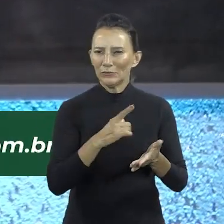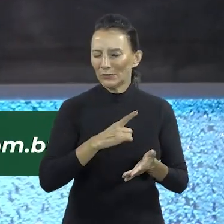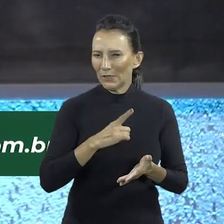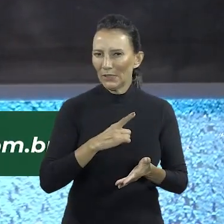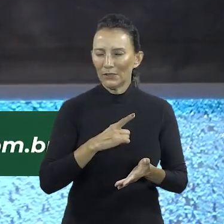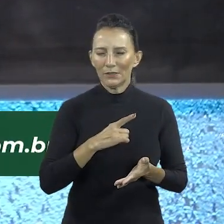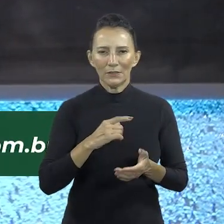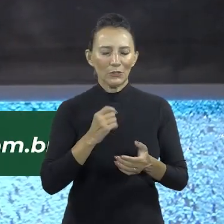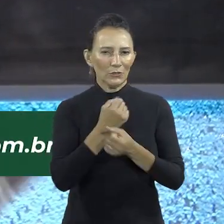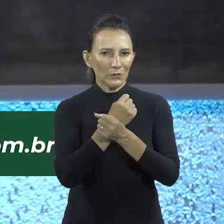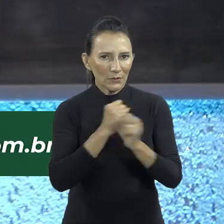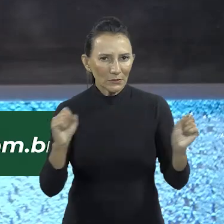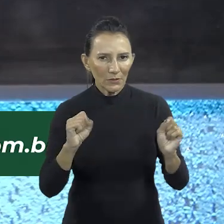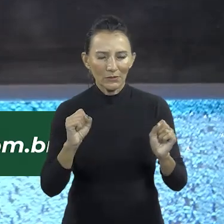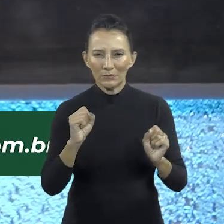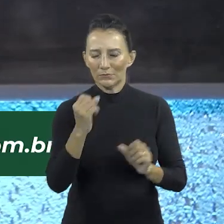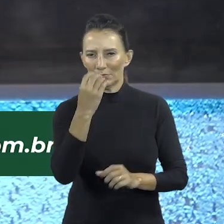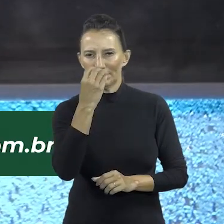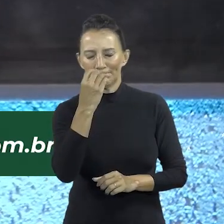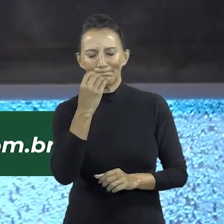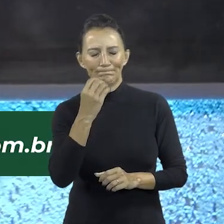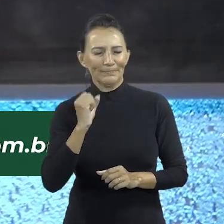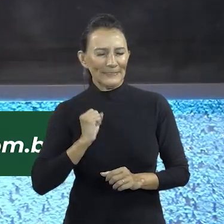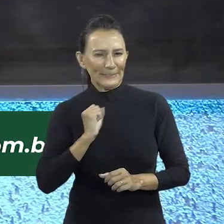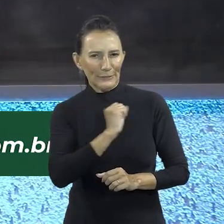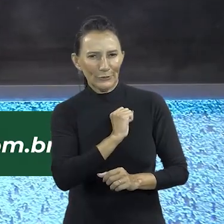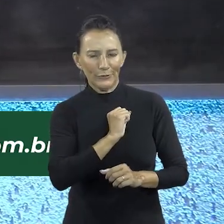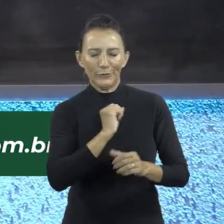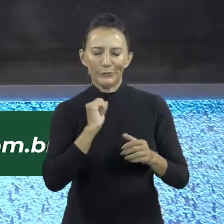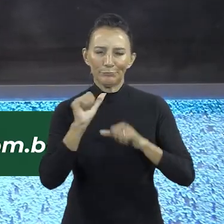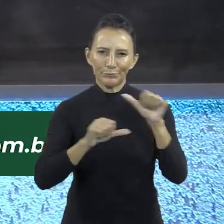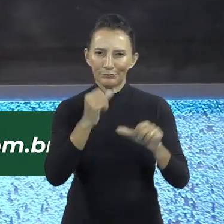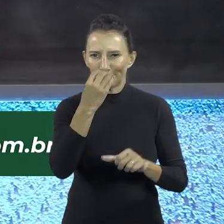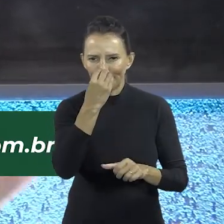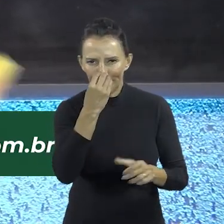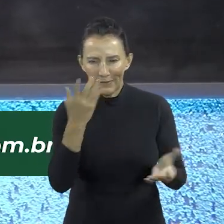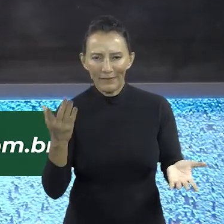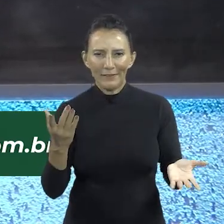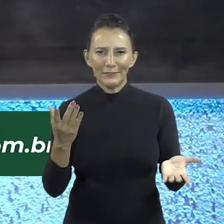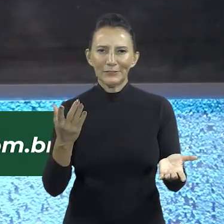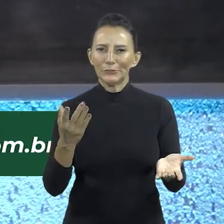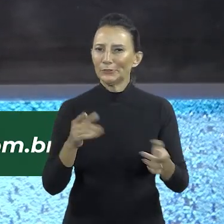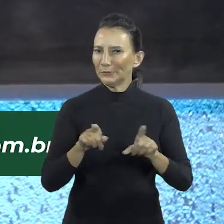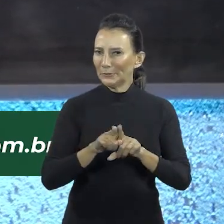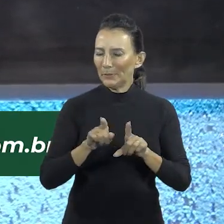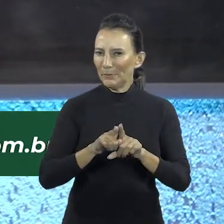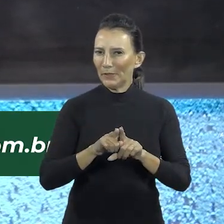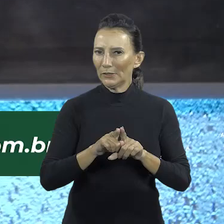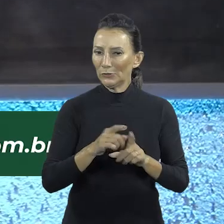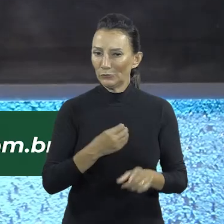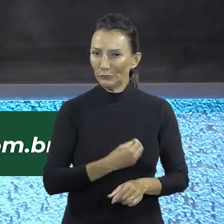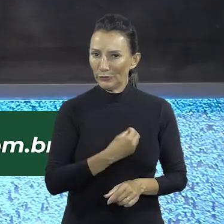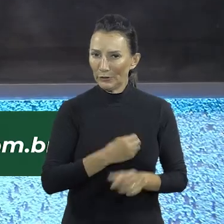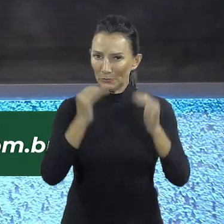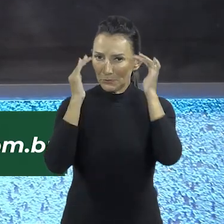palhaço, a carne, esse aqui, vida pelo Espírito